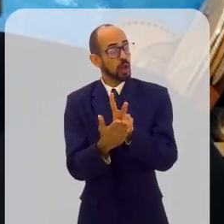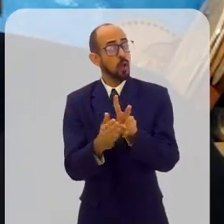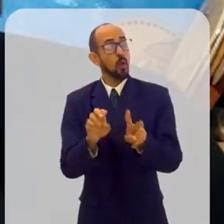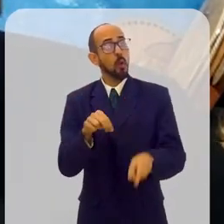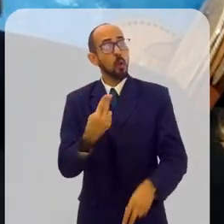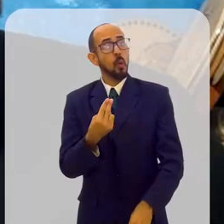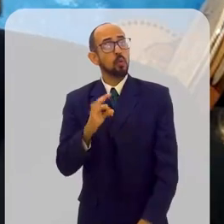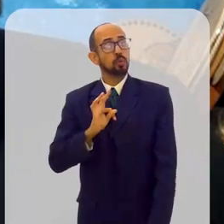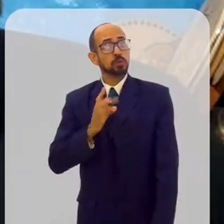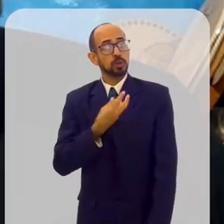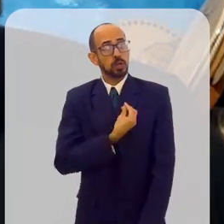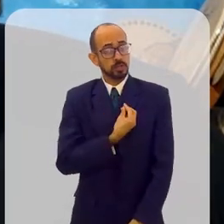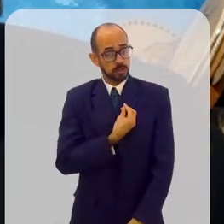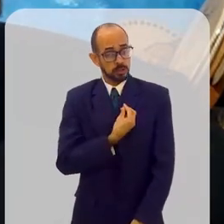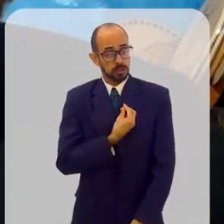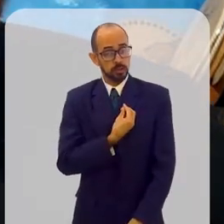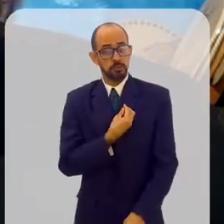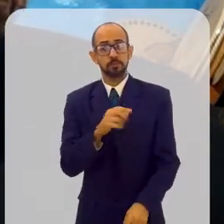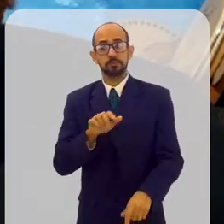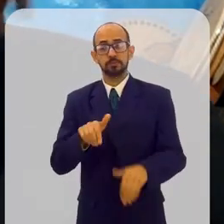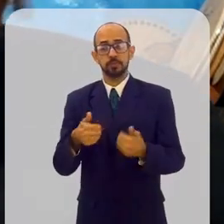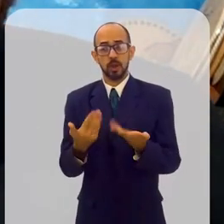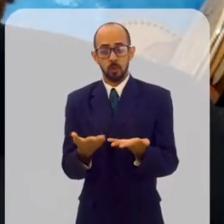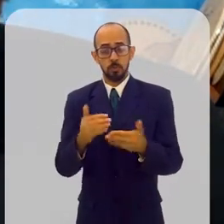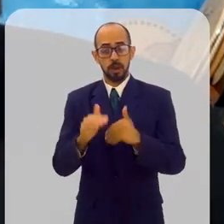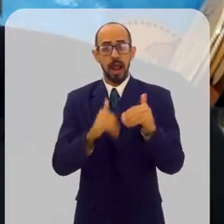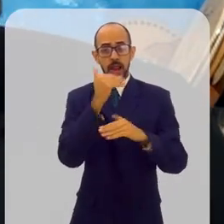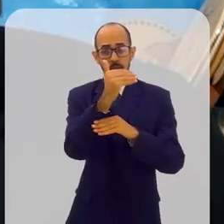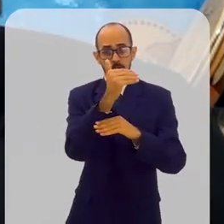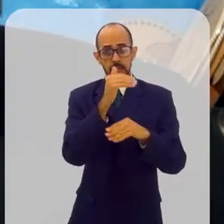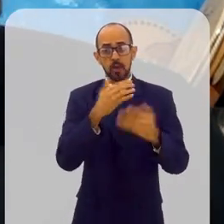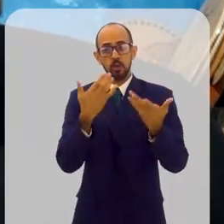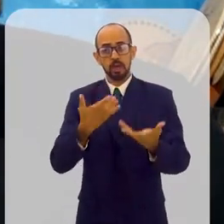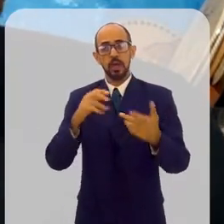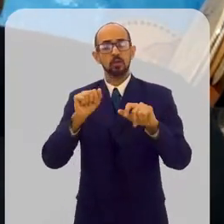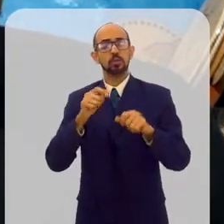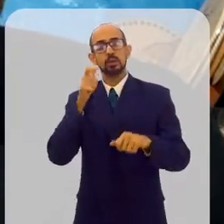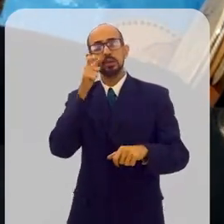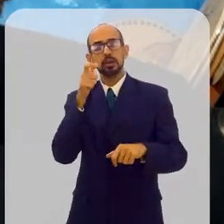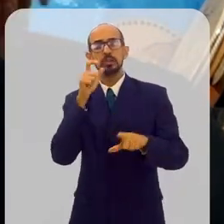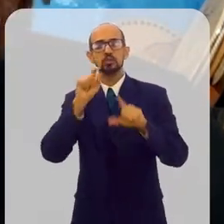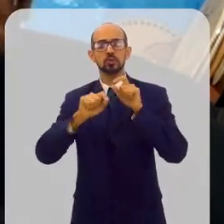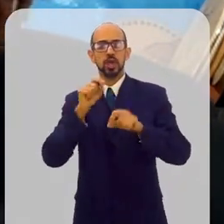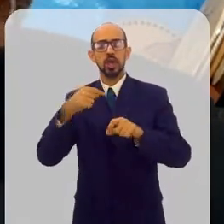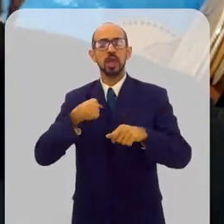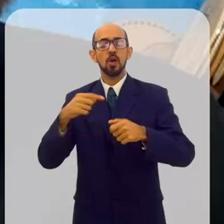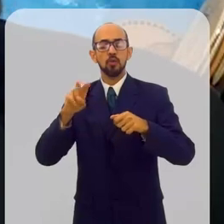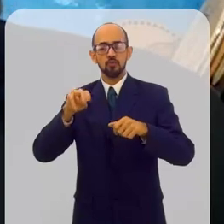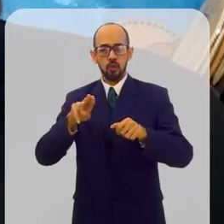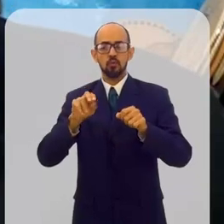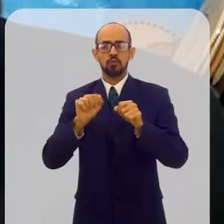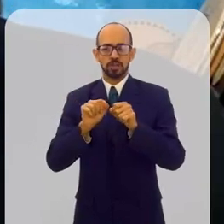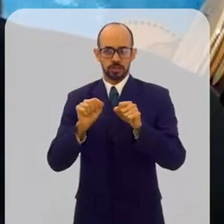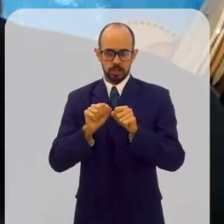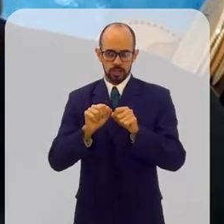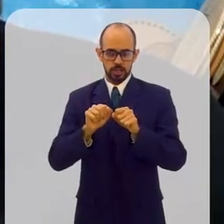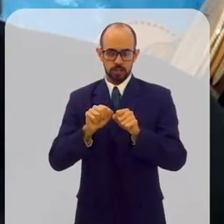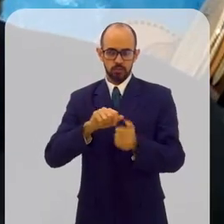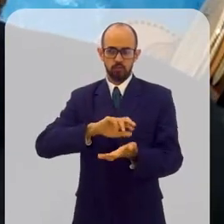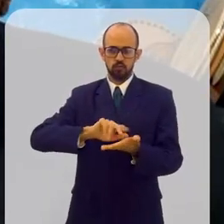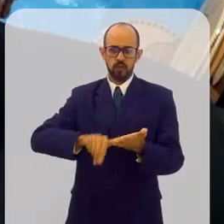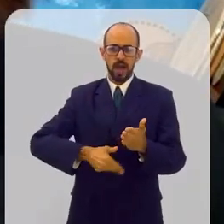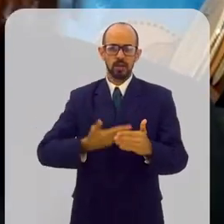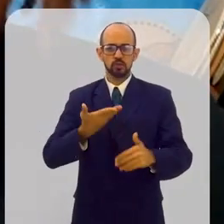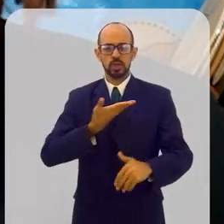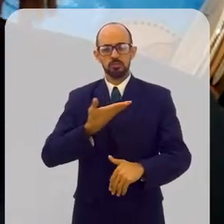né, ou trans, enfim. Para além de eu ficar fazendo essa confrontação, o que me interessa é eu vou produzir, né? E aí não só eu,